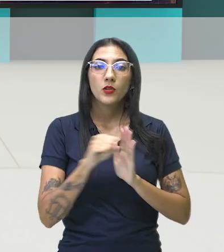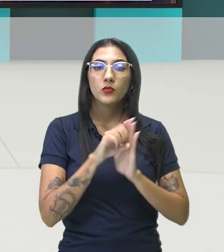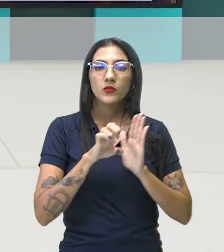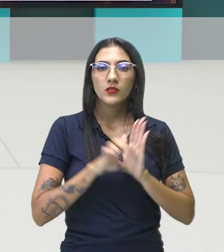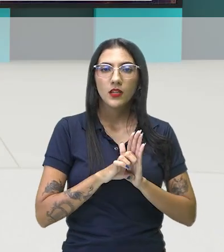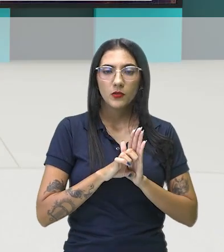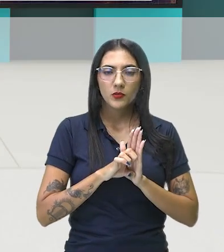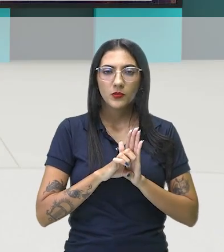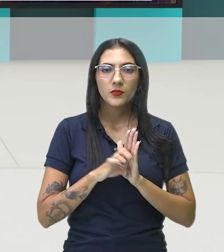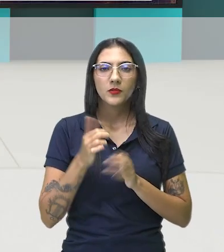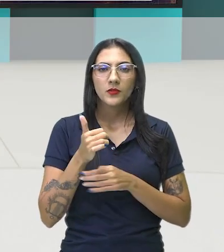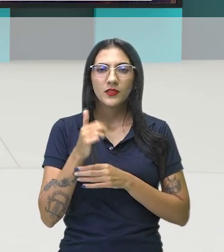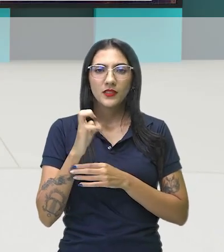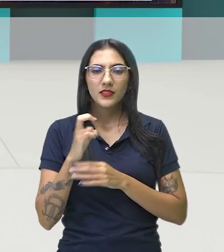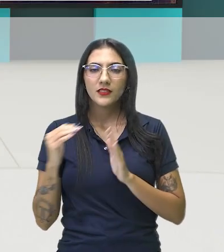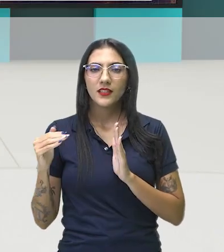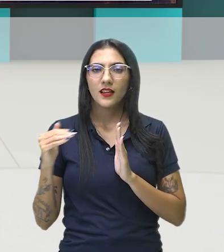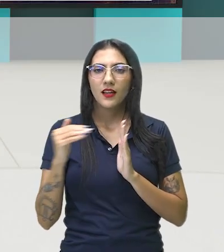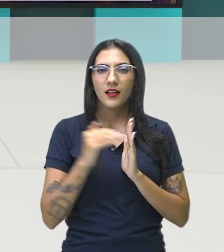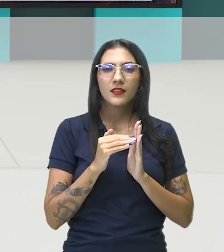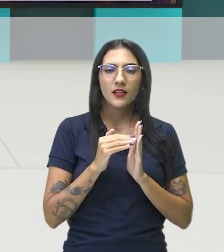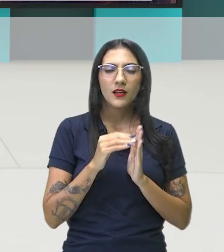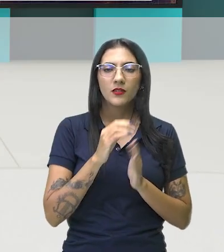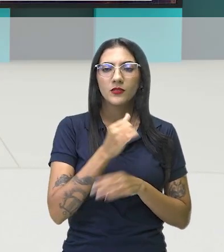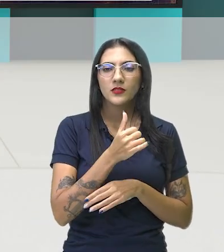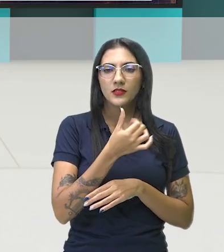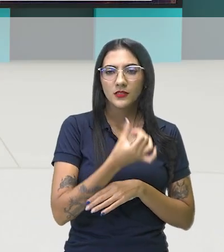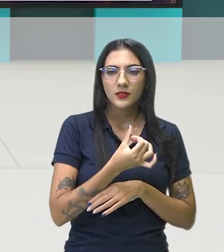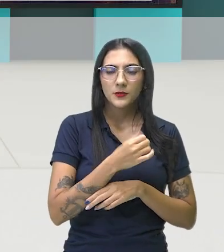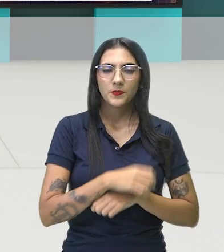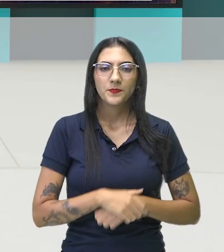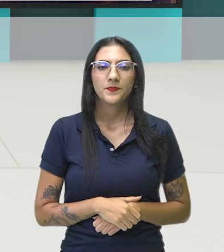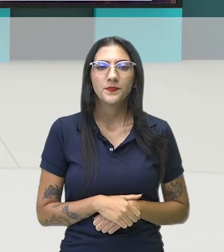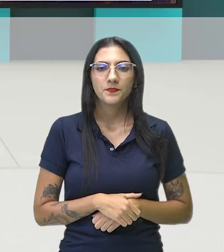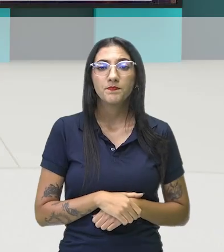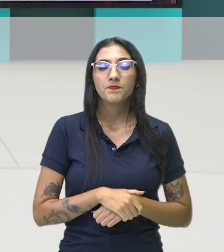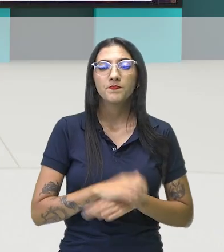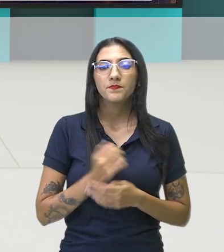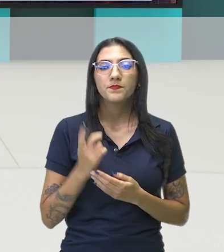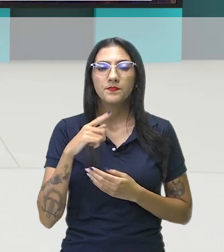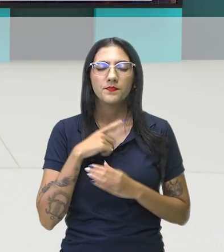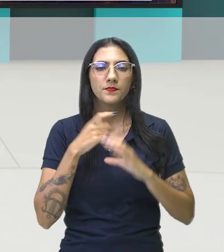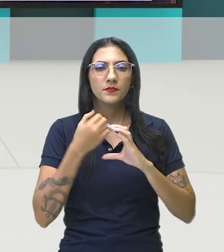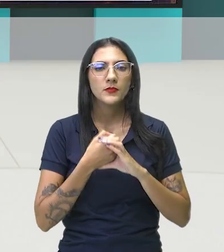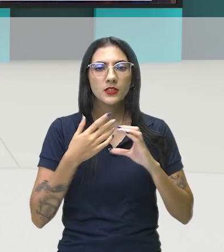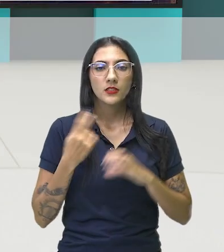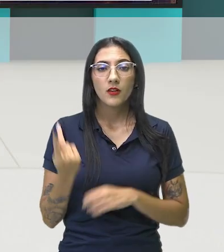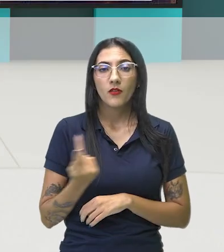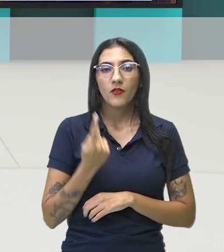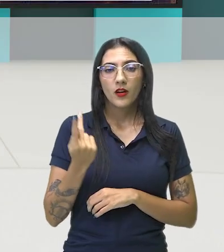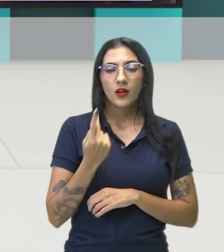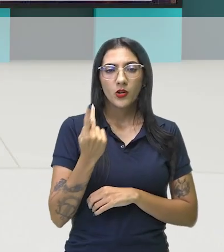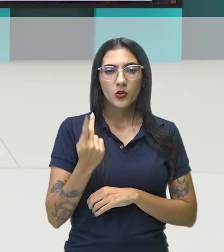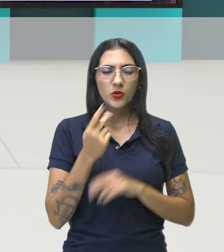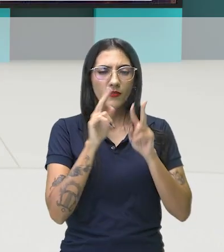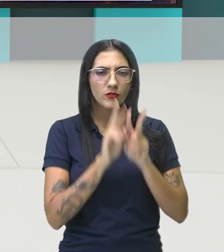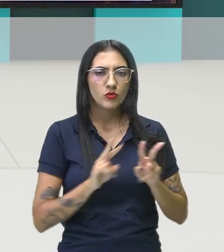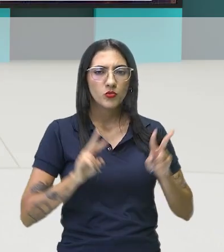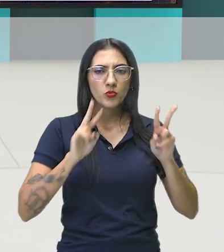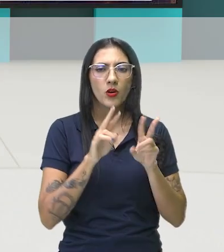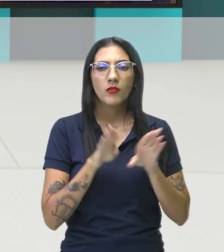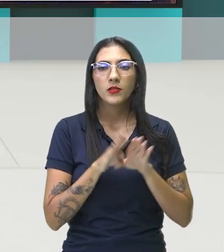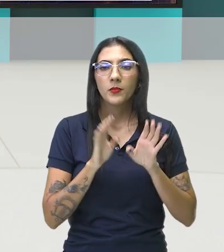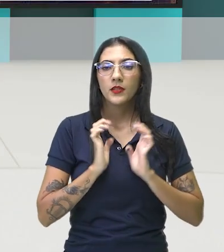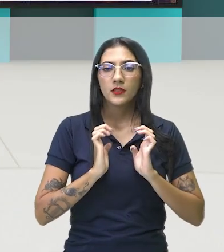século V ao século XVI. Essa obra, ela expressa valores estético e